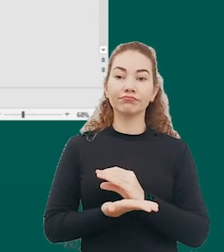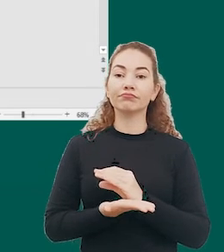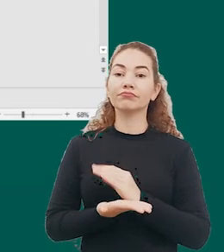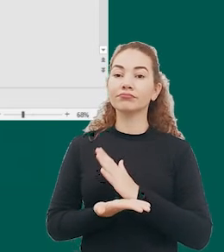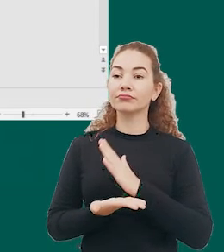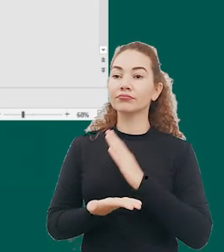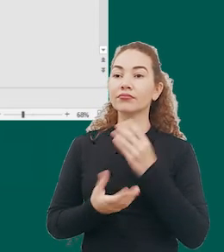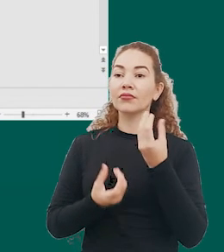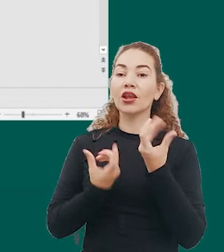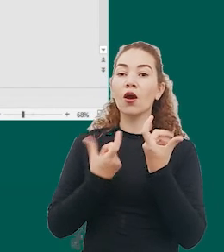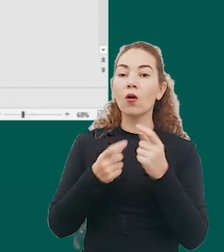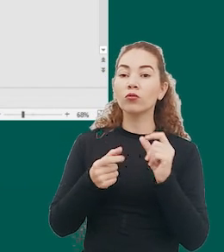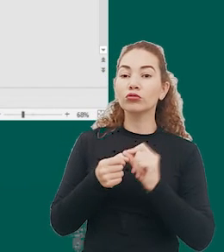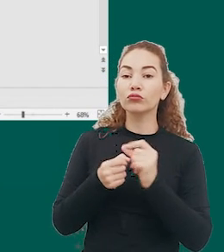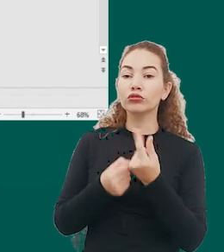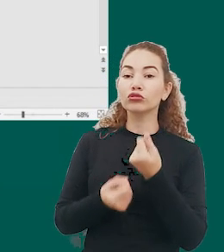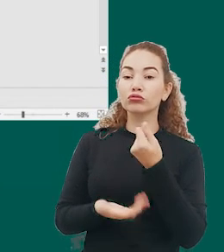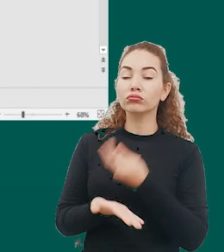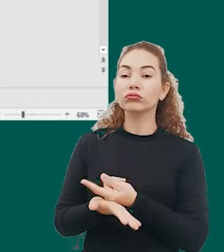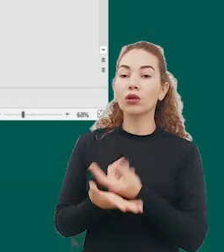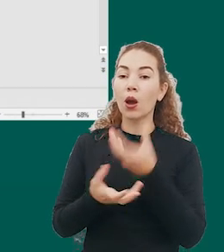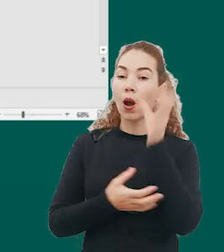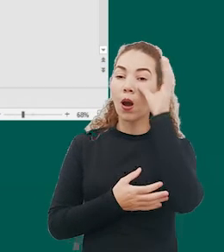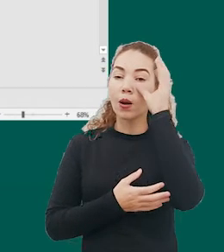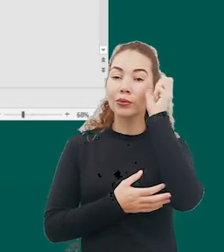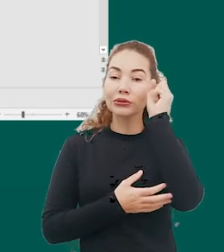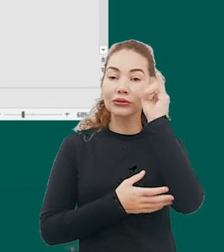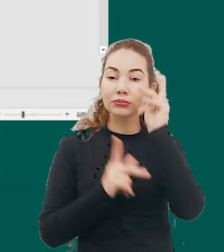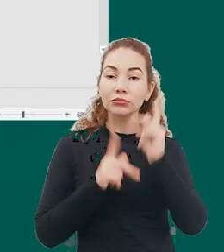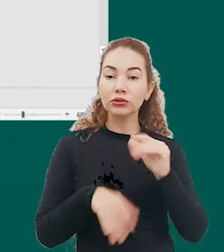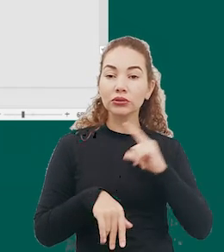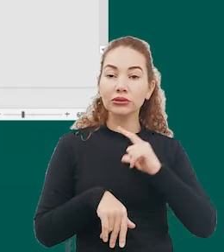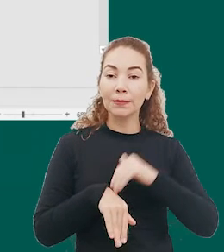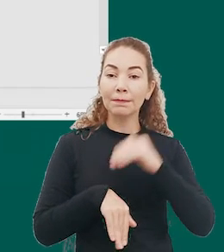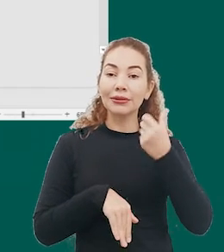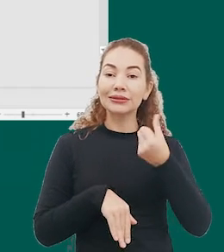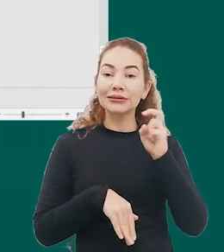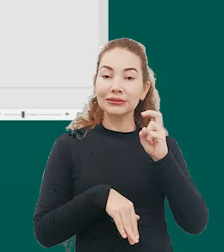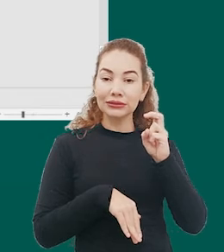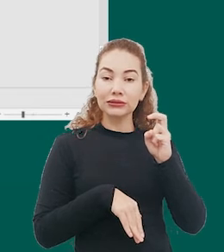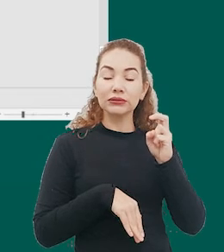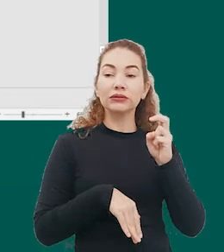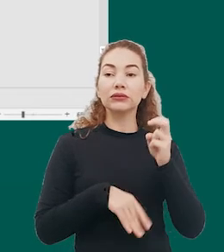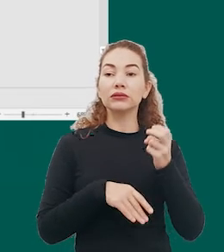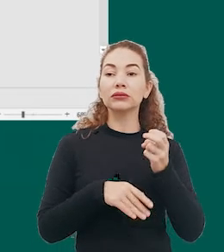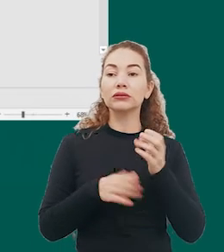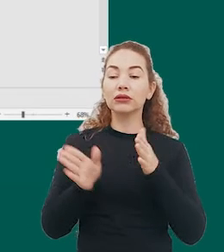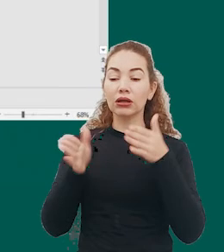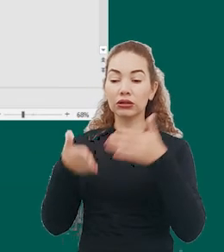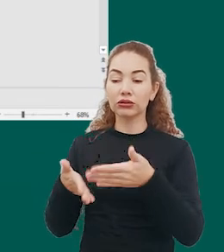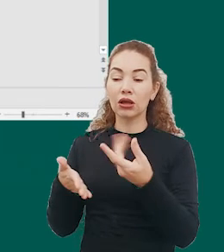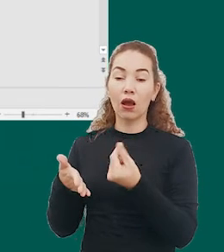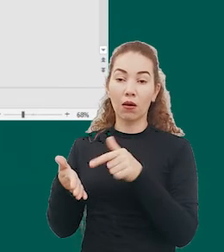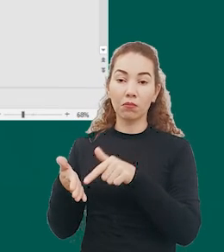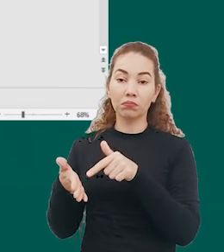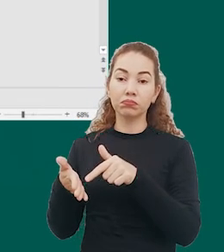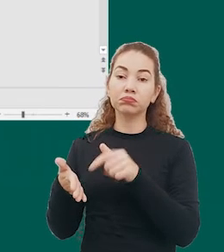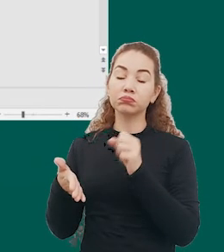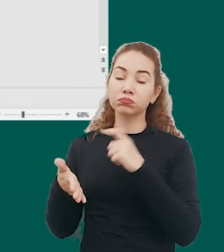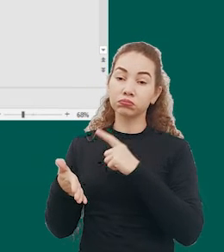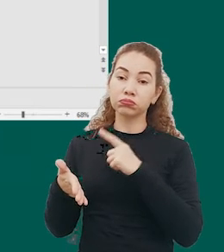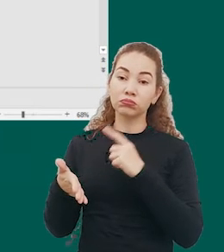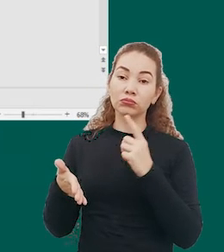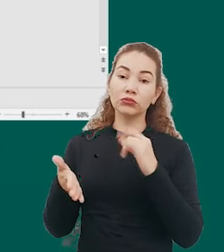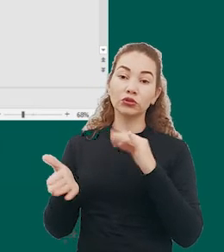onde colocou esse valor, observem, se a pessoa tem mais de 65, destinar parte desse valor que consta